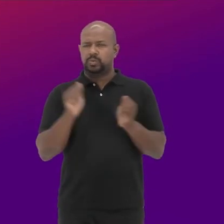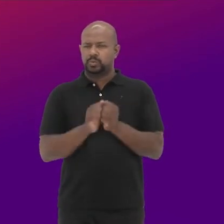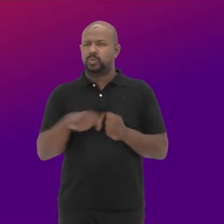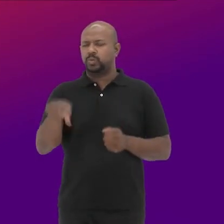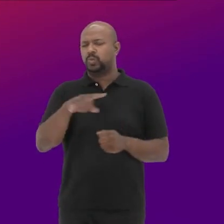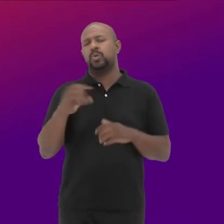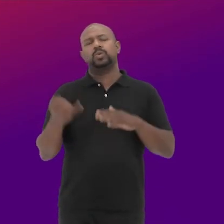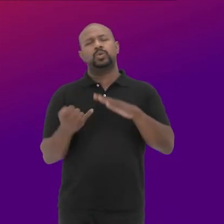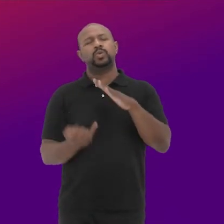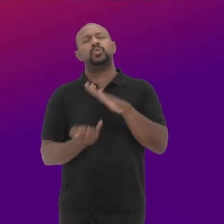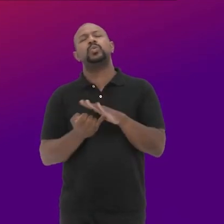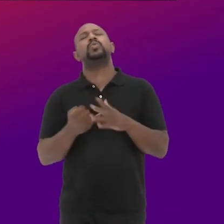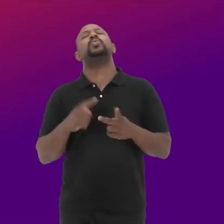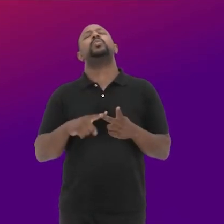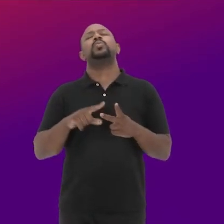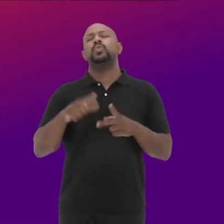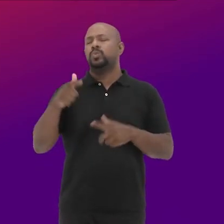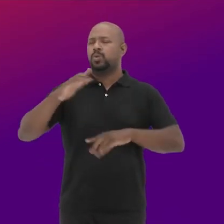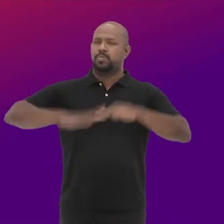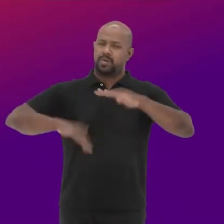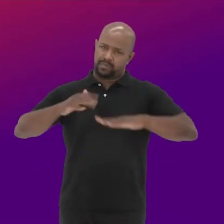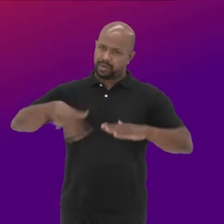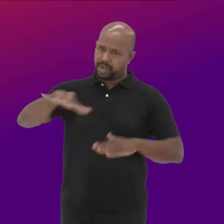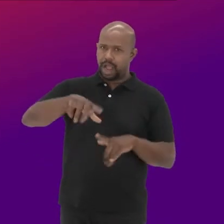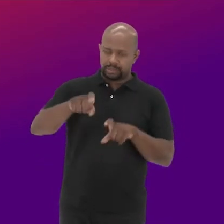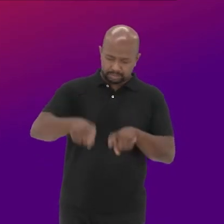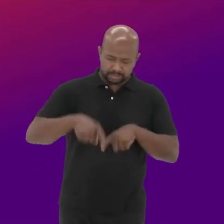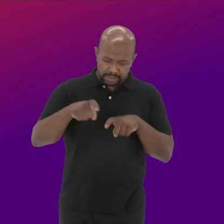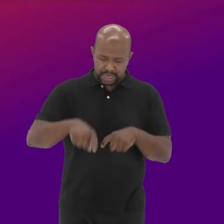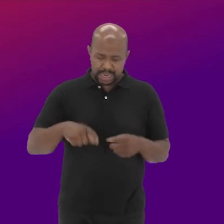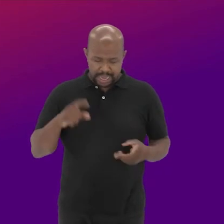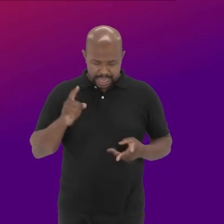junto com o Instituto, junto com os produtores,